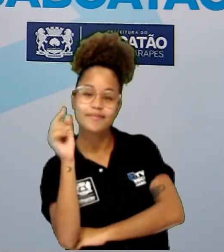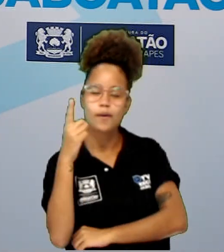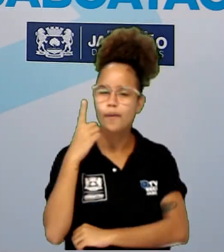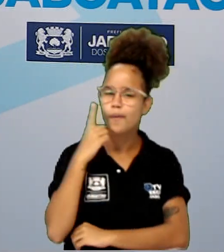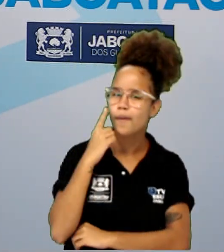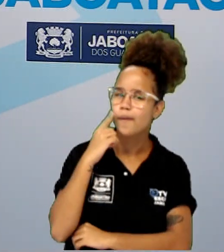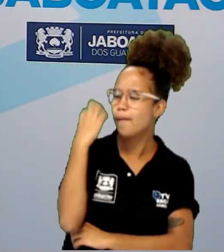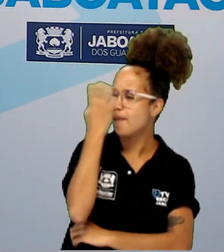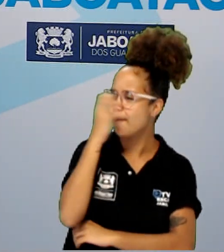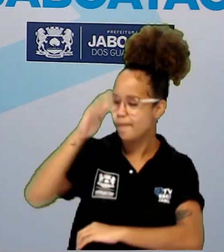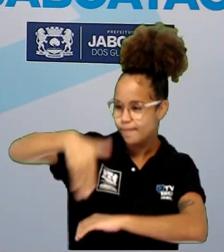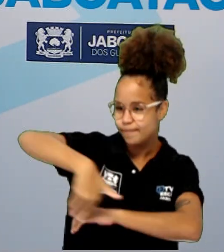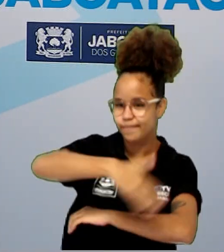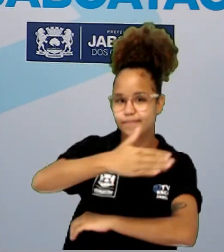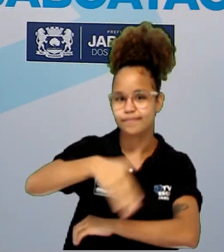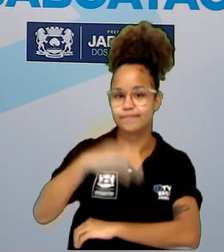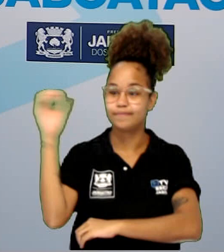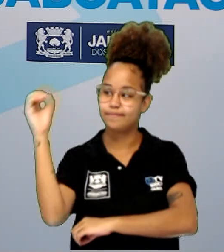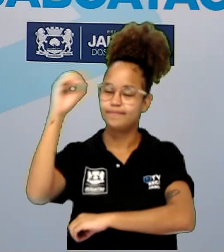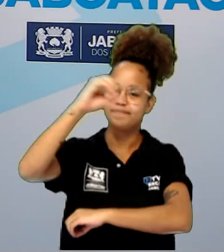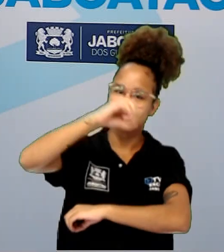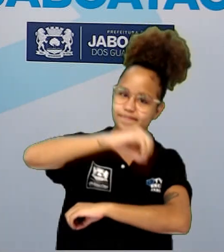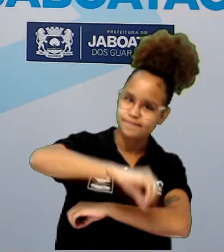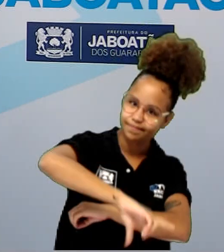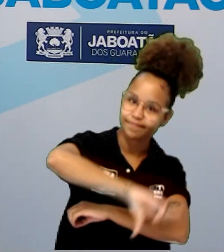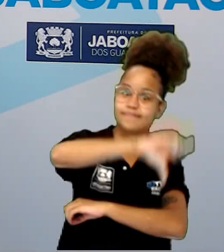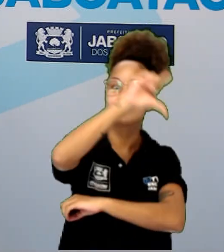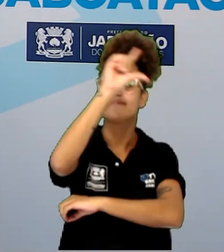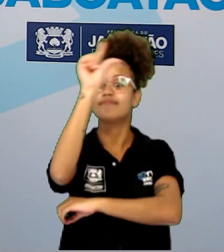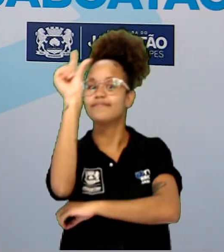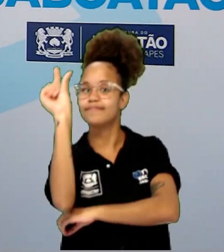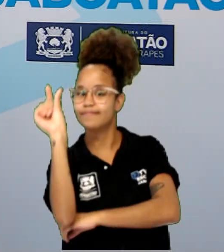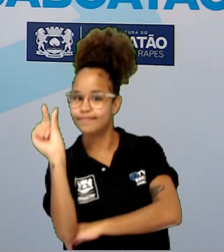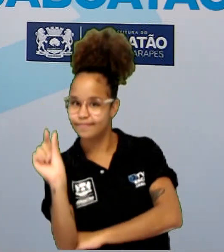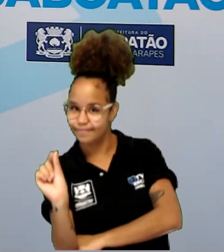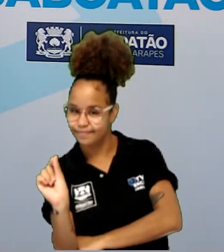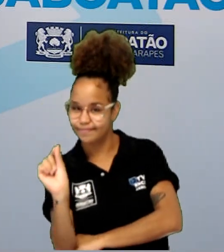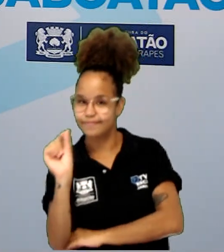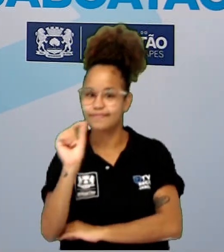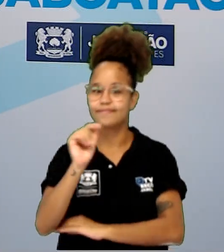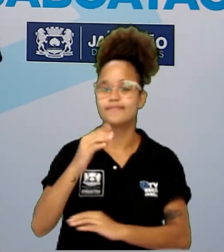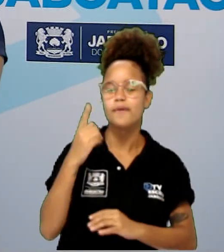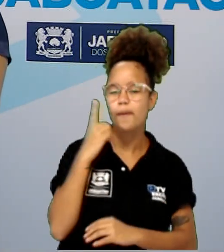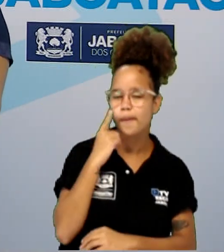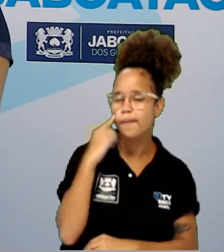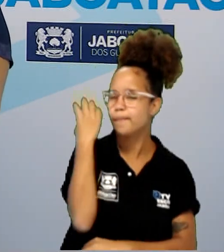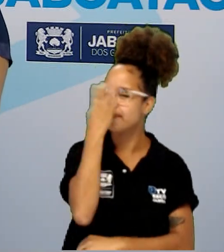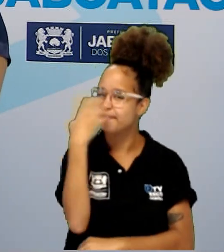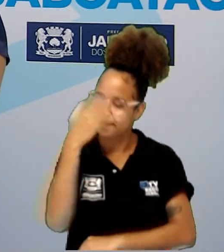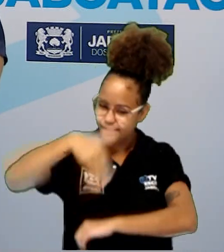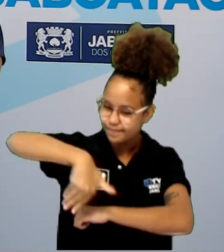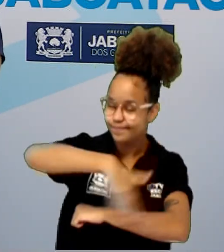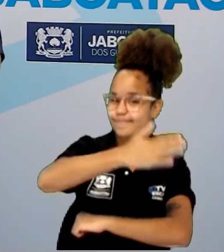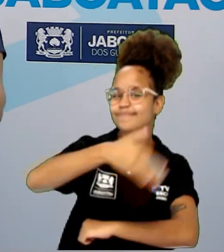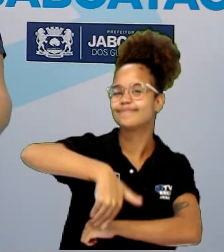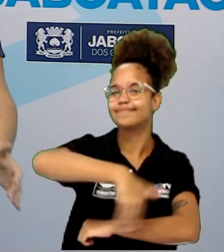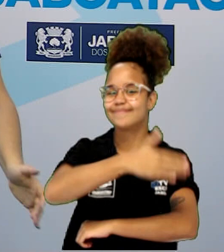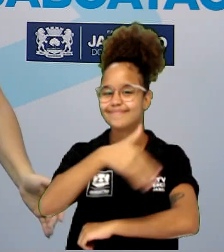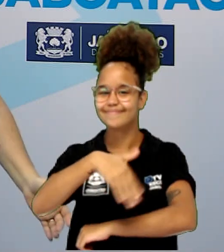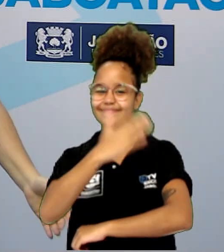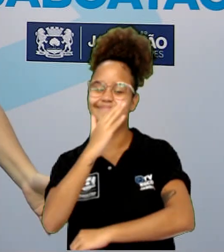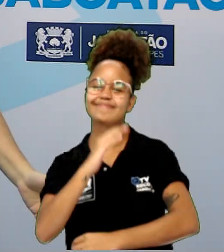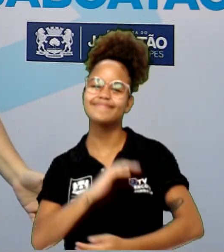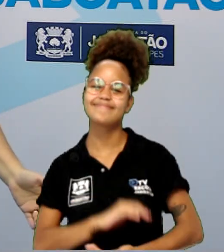olha o palhaço no meio da rua. Lá vai o sol, já vem a lua, olha o palhaço no meio da rua.